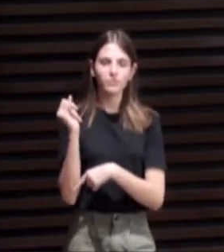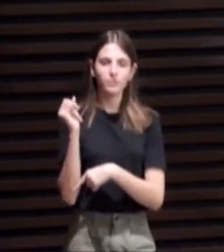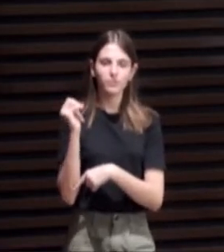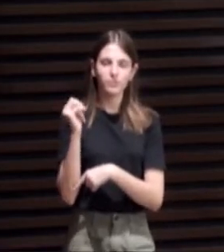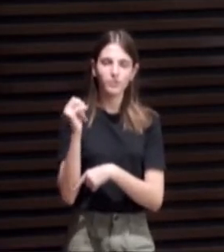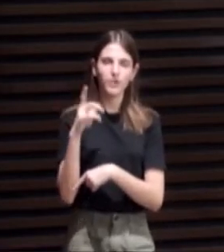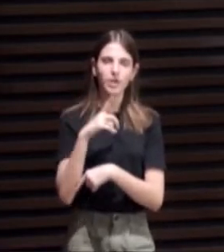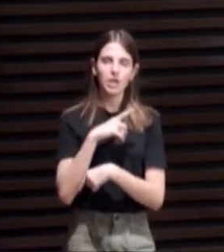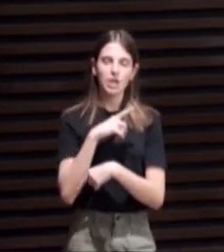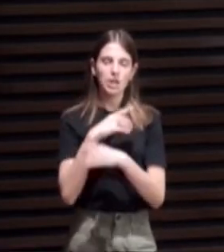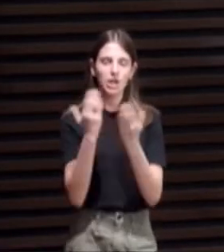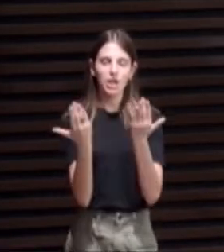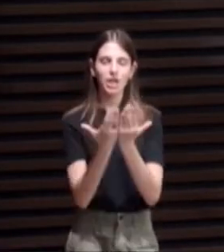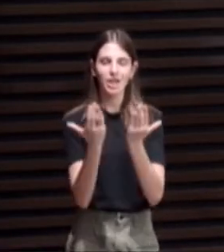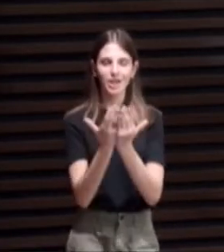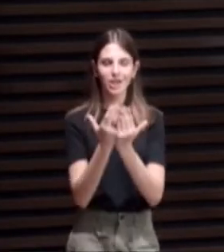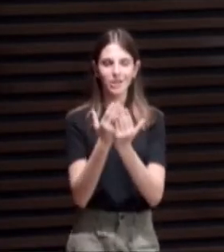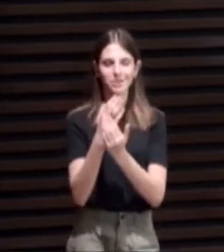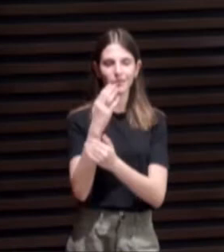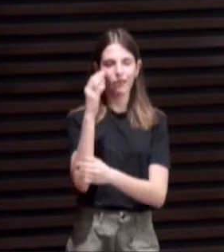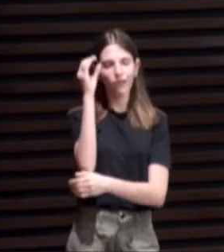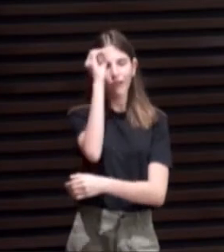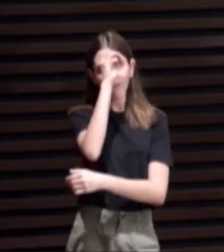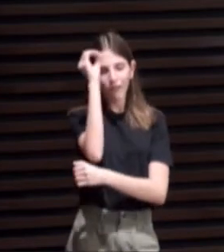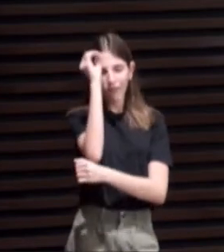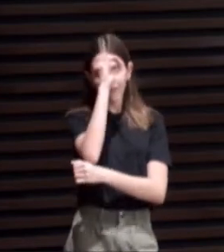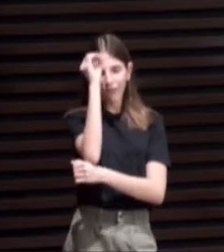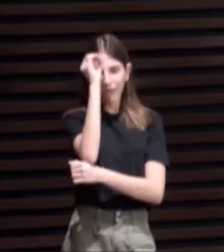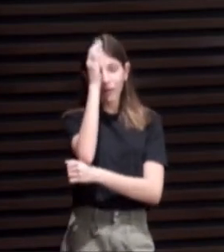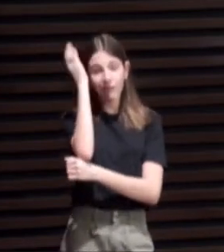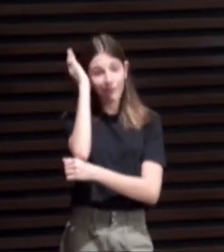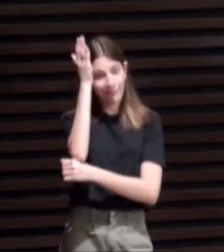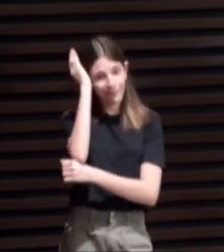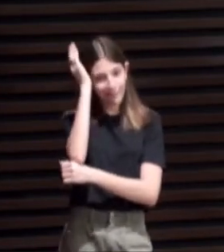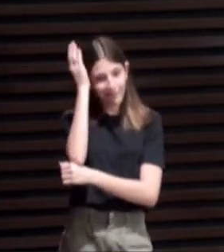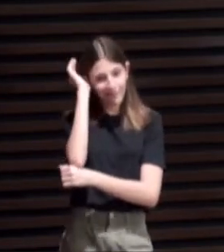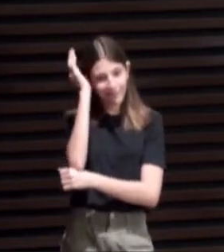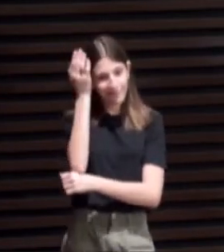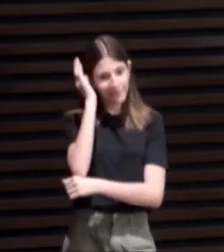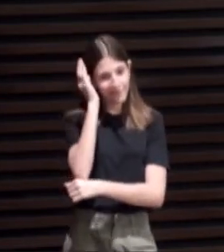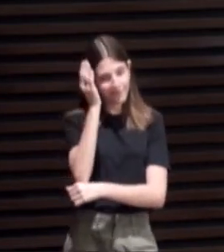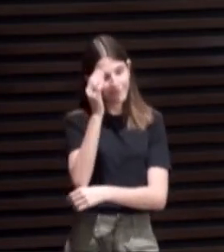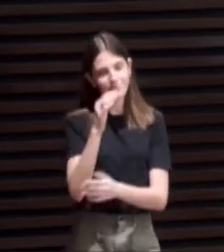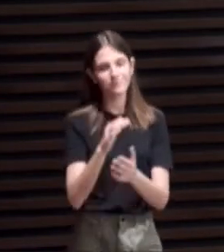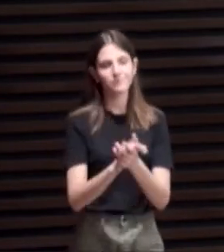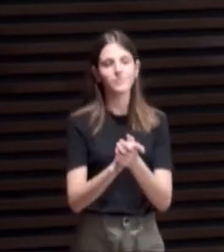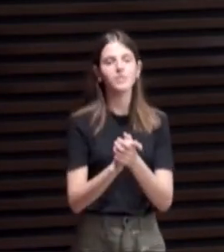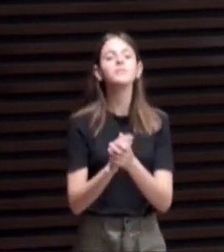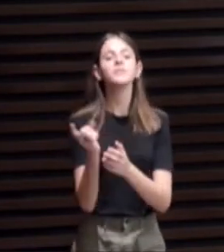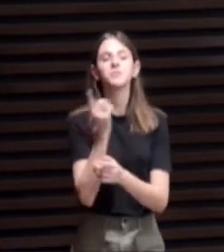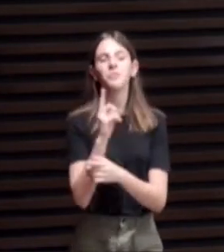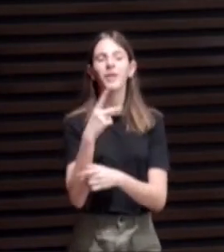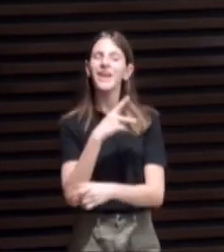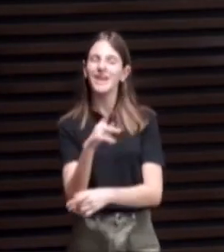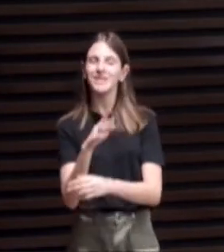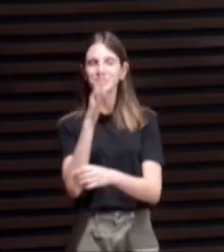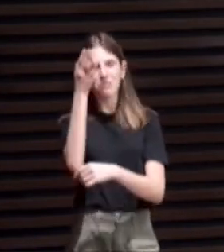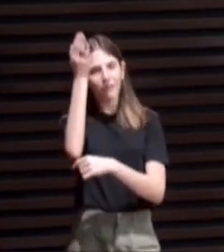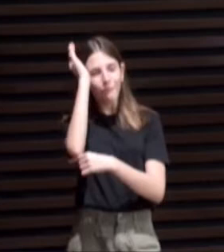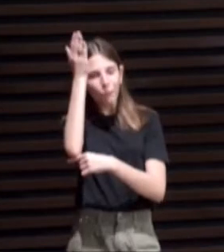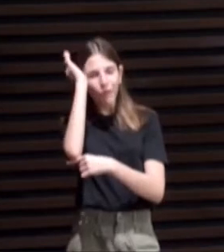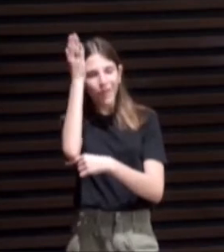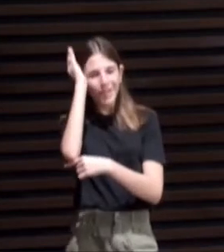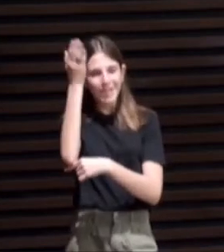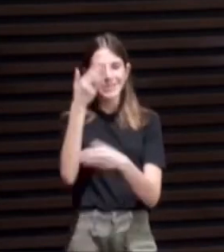crente estúpido e que vai para o céu estúpido? Não é a sua estupidez que vai te mandar para o inferno, não, filho. Não